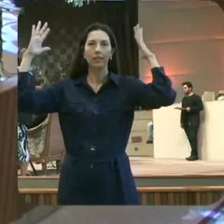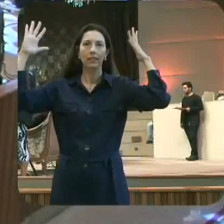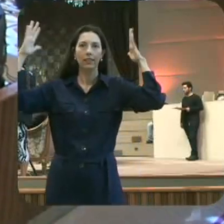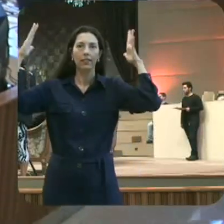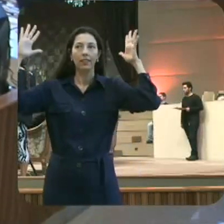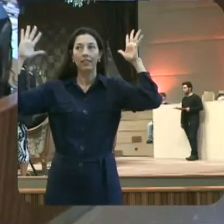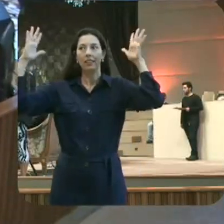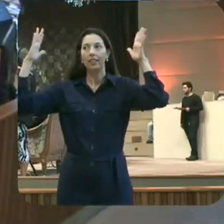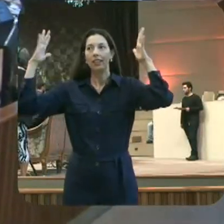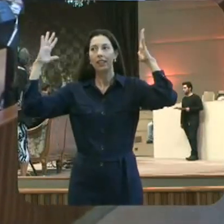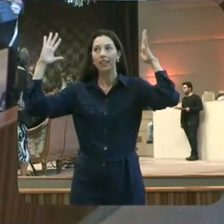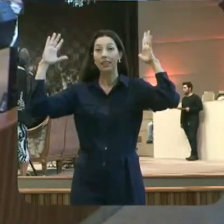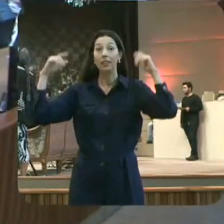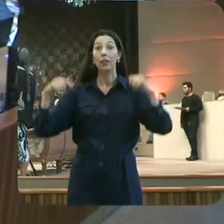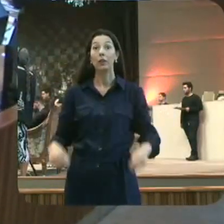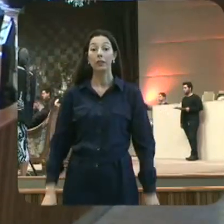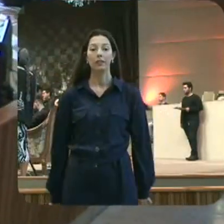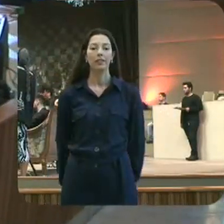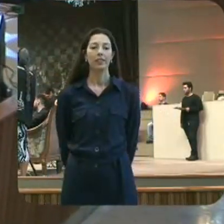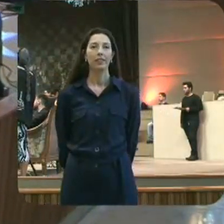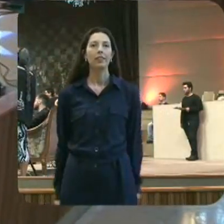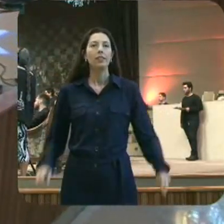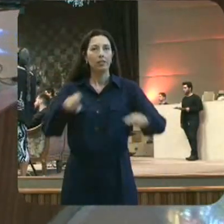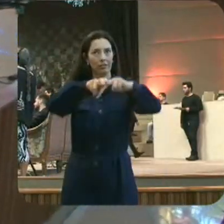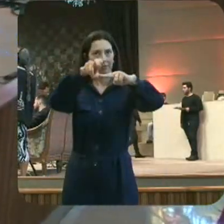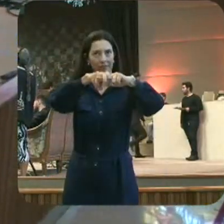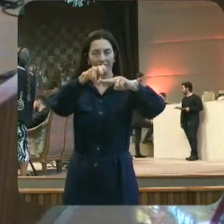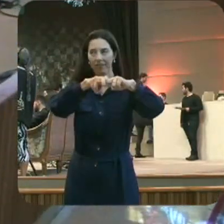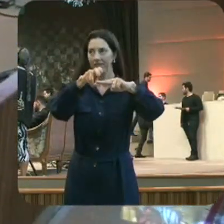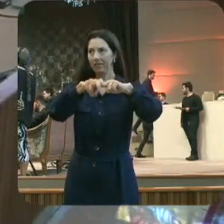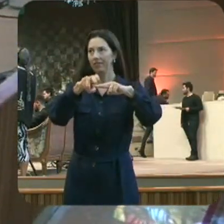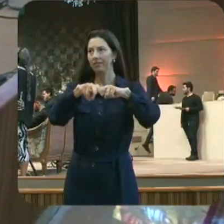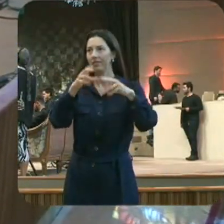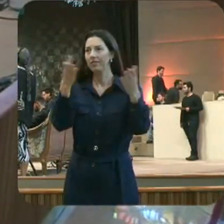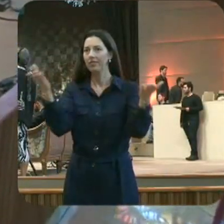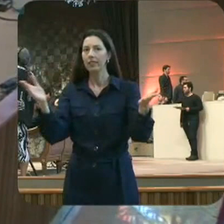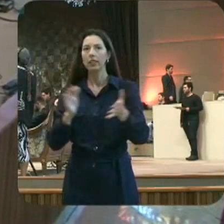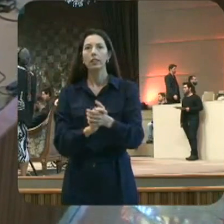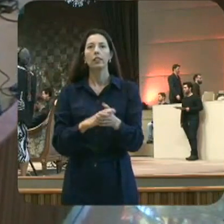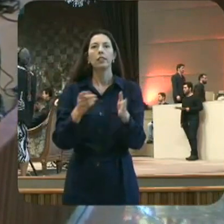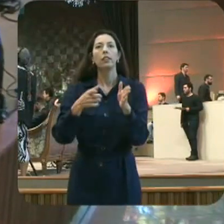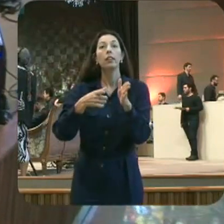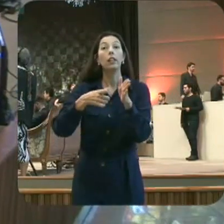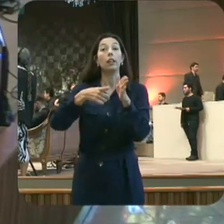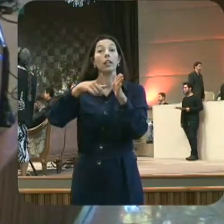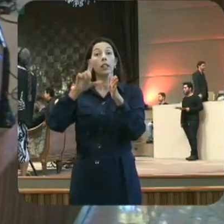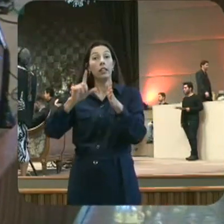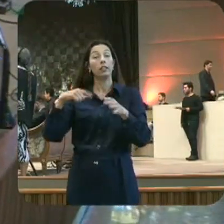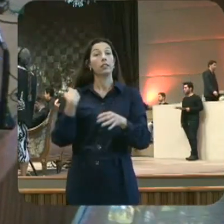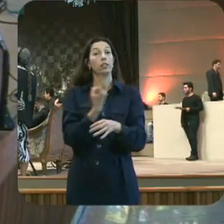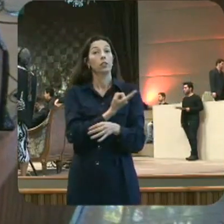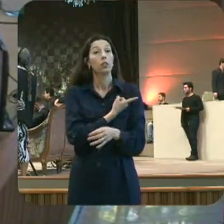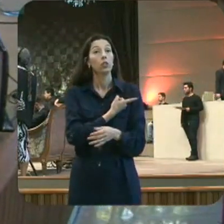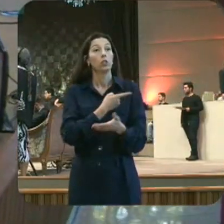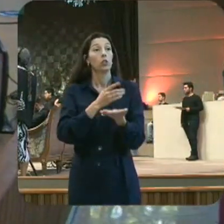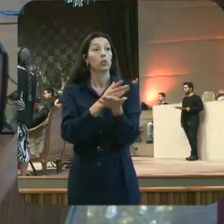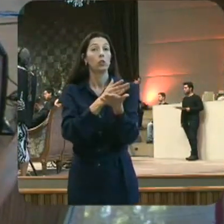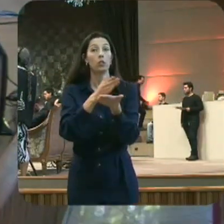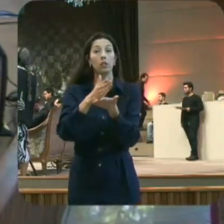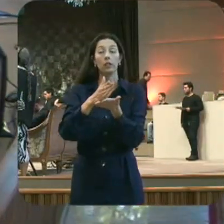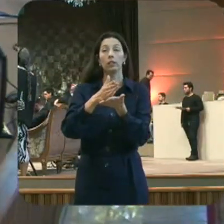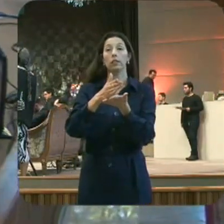Louvado seja o Senhor, você pode sentar-se, querido. Antes da gente trazer a palavra, eu quero trazer a